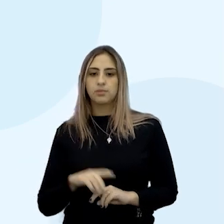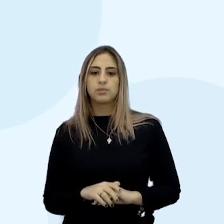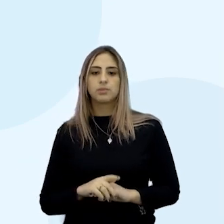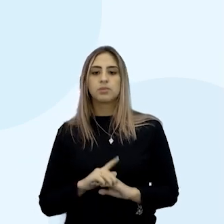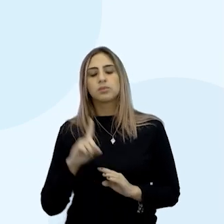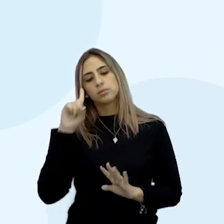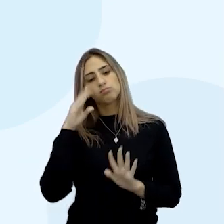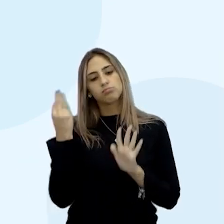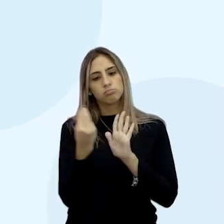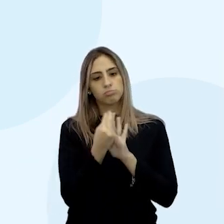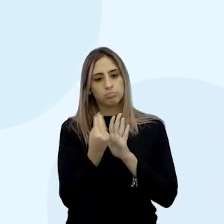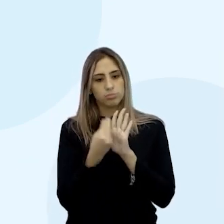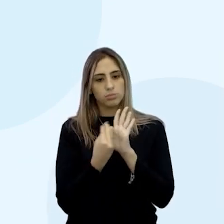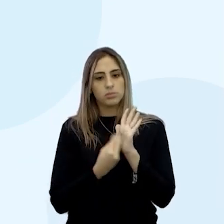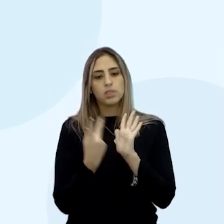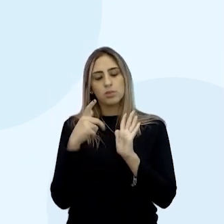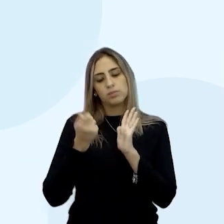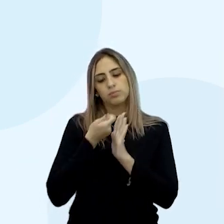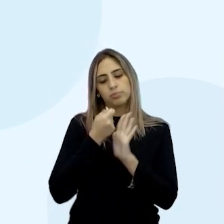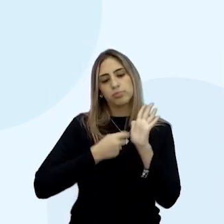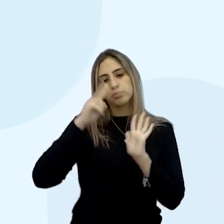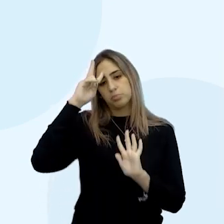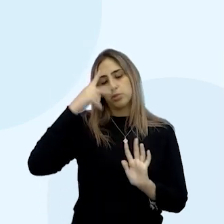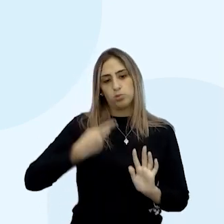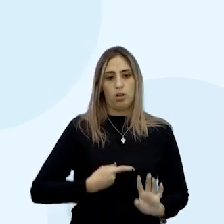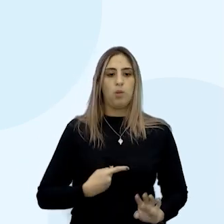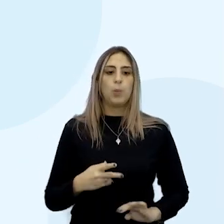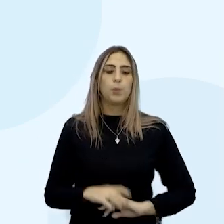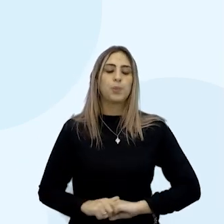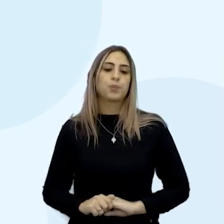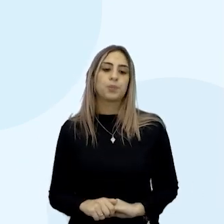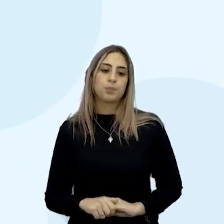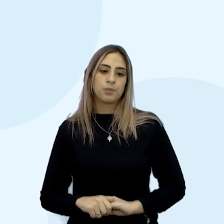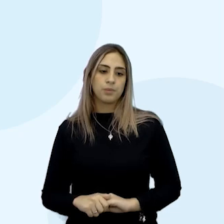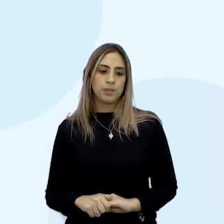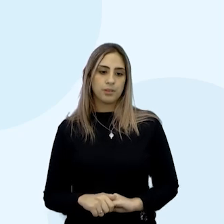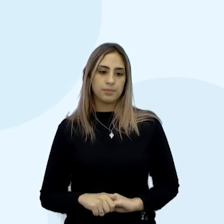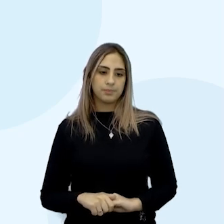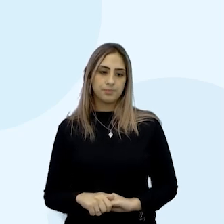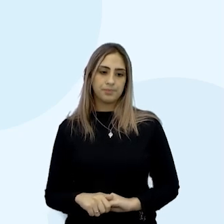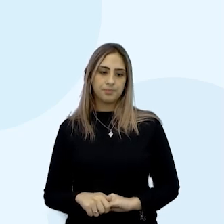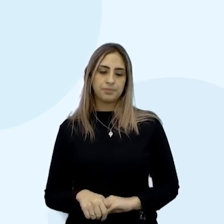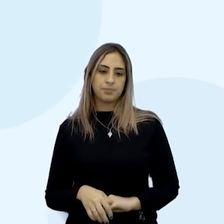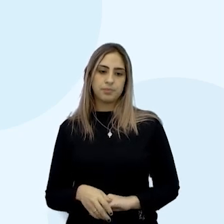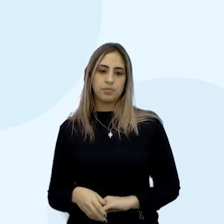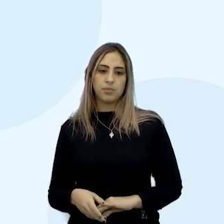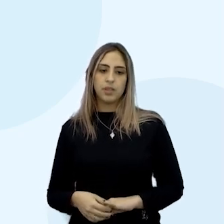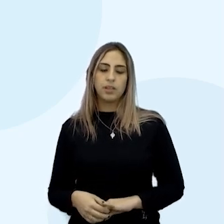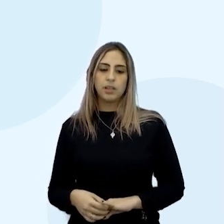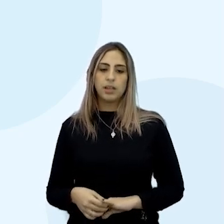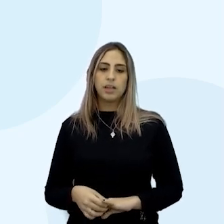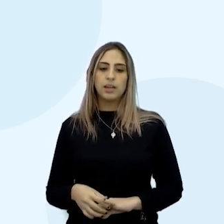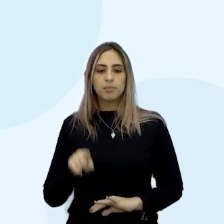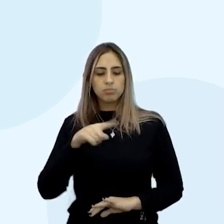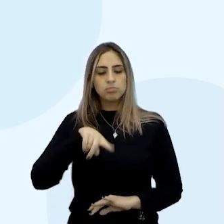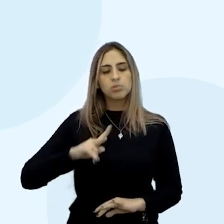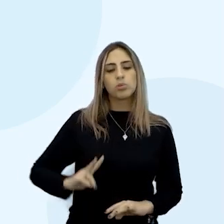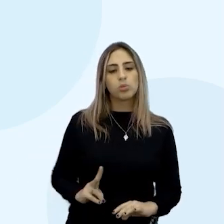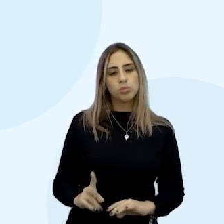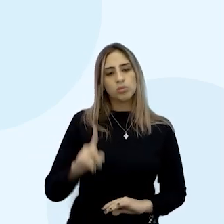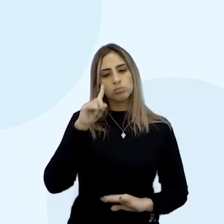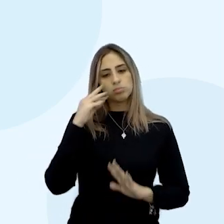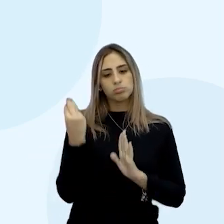bordo, né? E as suas anotações. Para vocês continuarem fazendo isso, quanto o diário de bordo